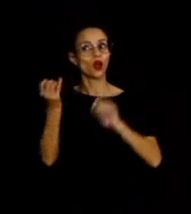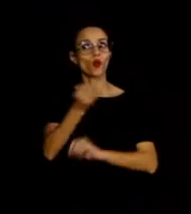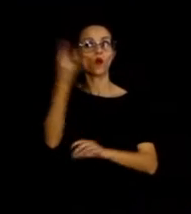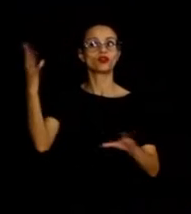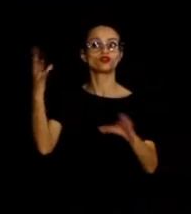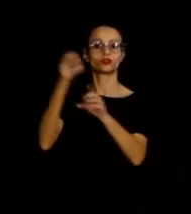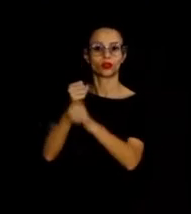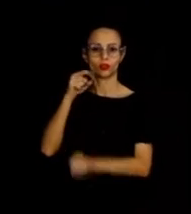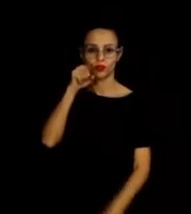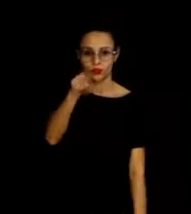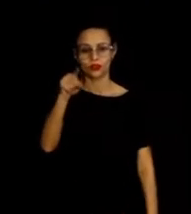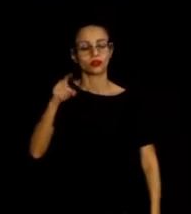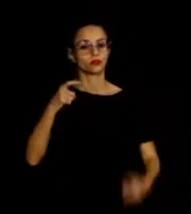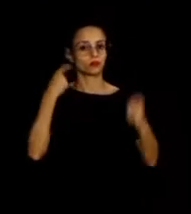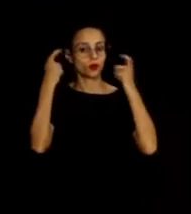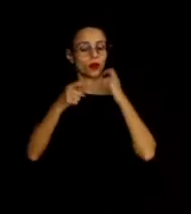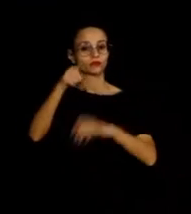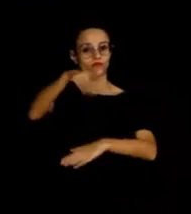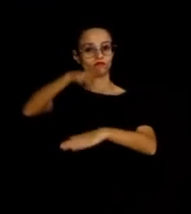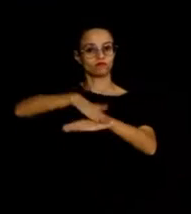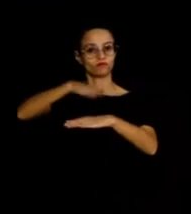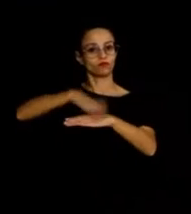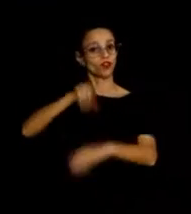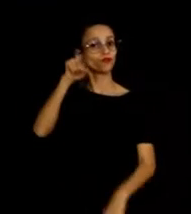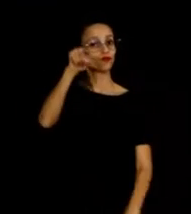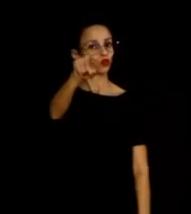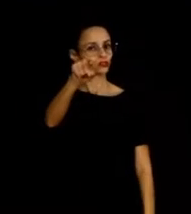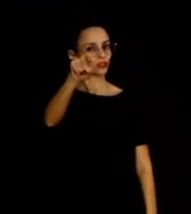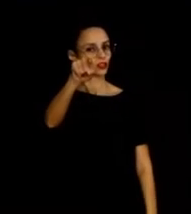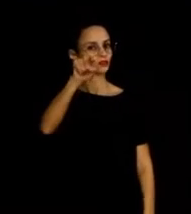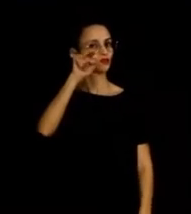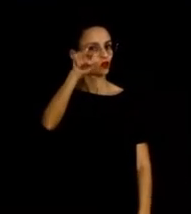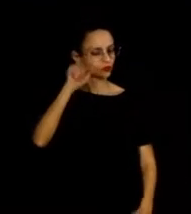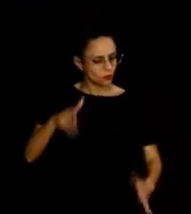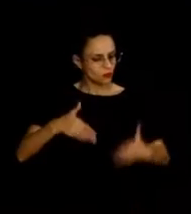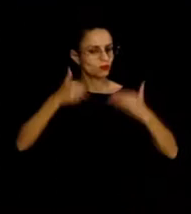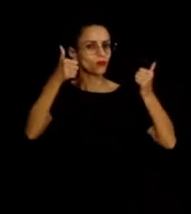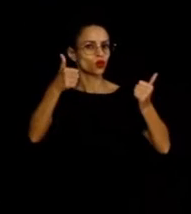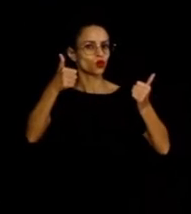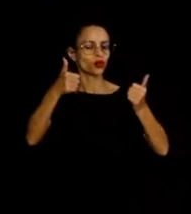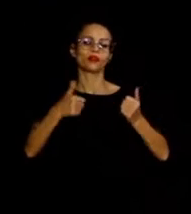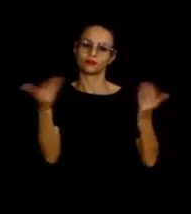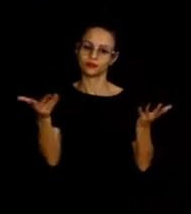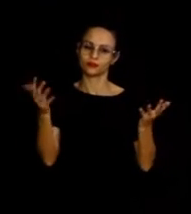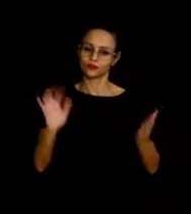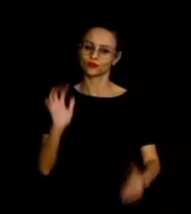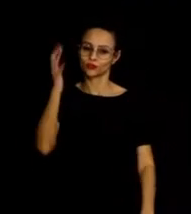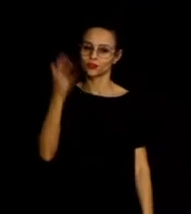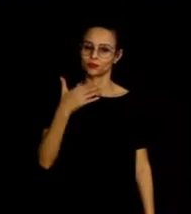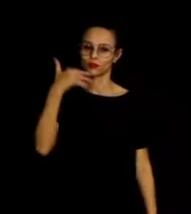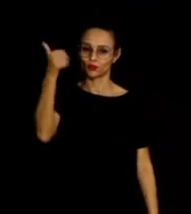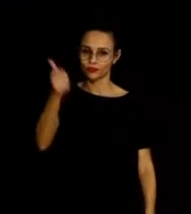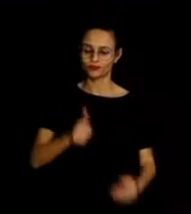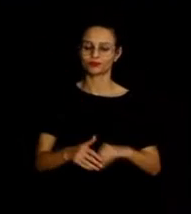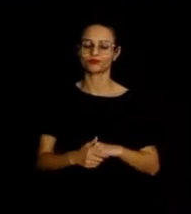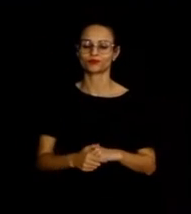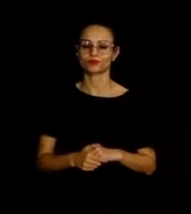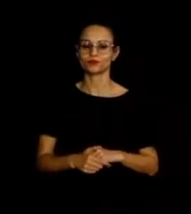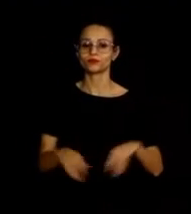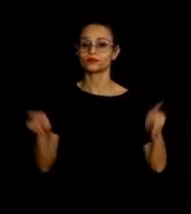quantidade você tem que se preocupar com você com você fazer o seu melhor porque aí é coisa naturalmente acaba acontecendo